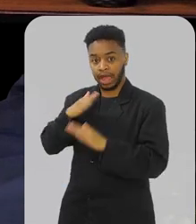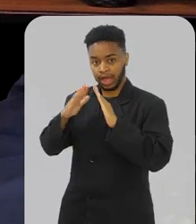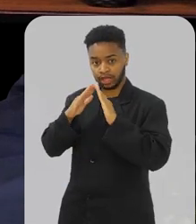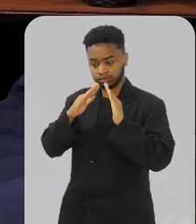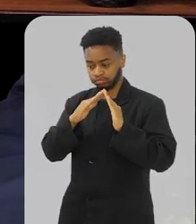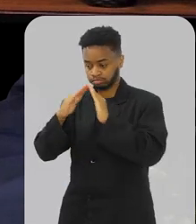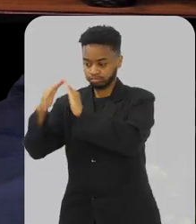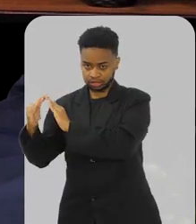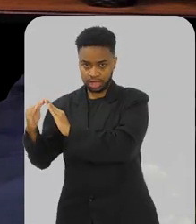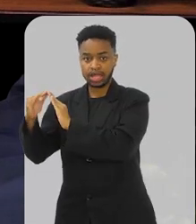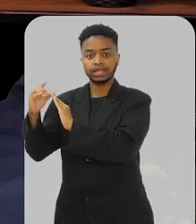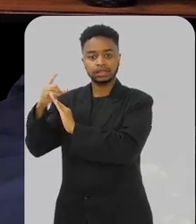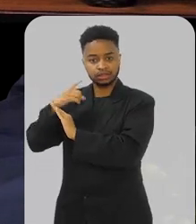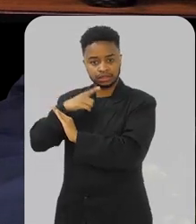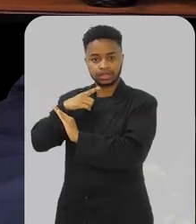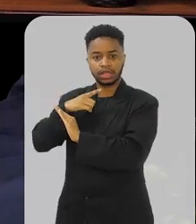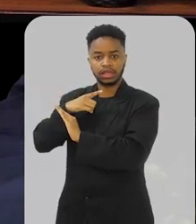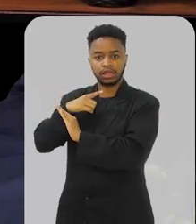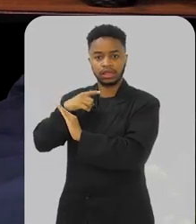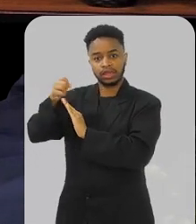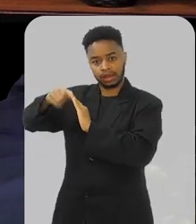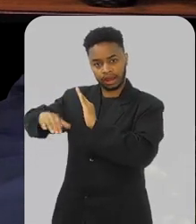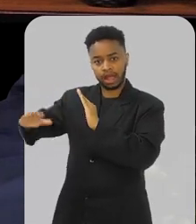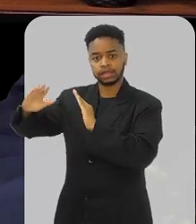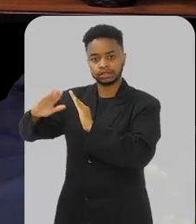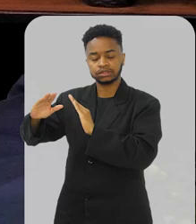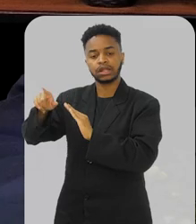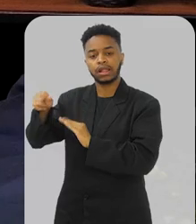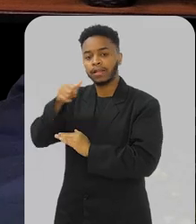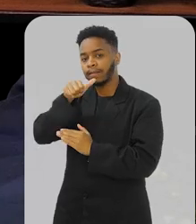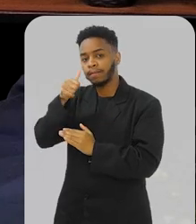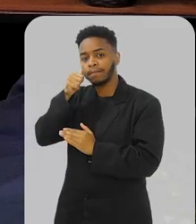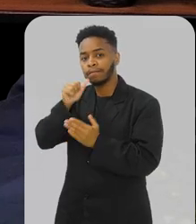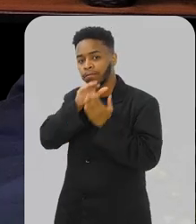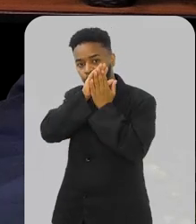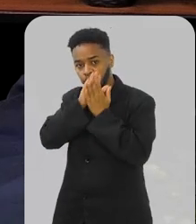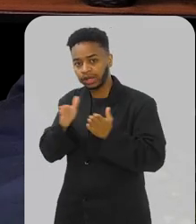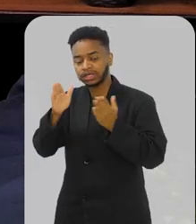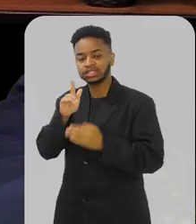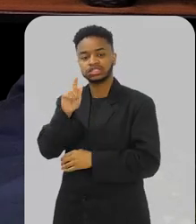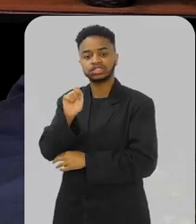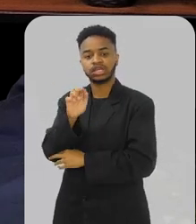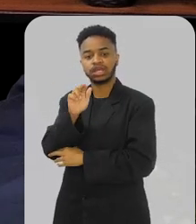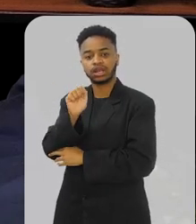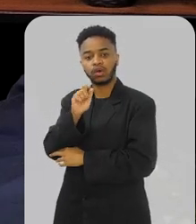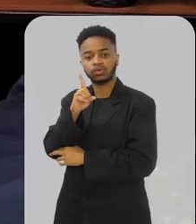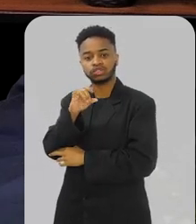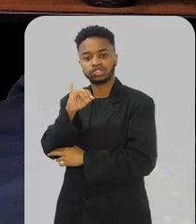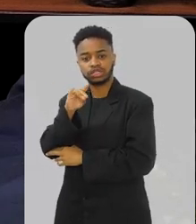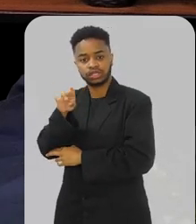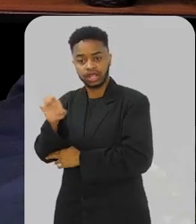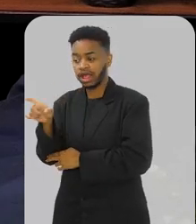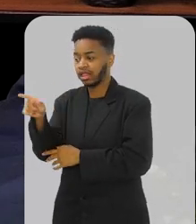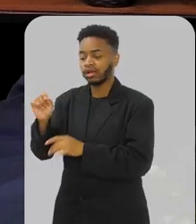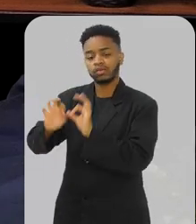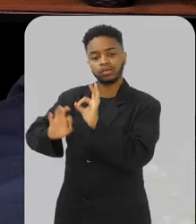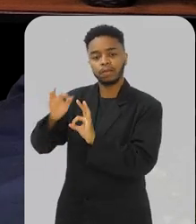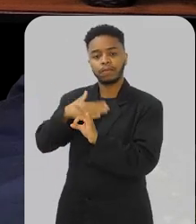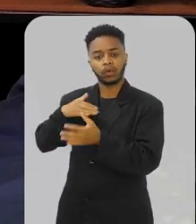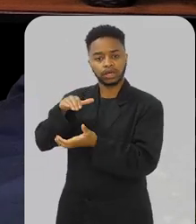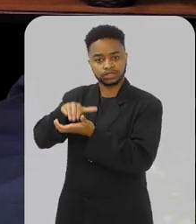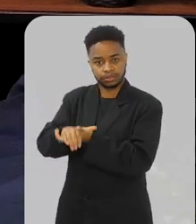de Umbanda. Da mãe Geraldine, que foi até quem me casou. Mas aquilo chamava atenção. A